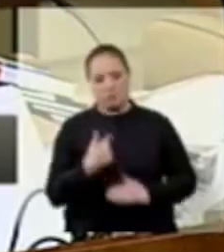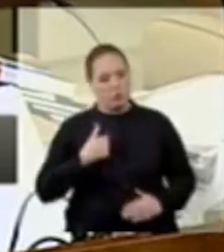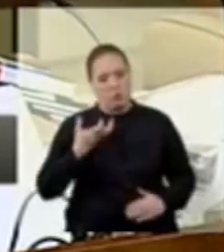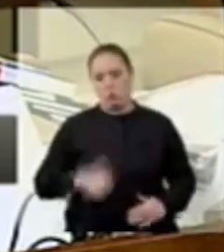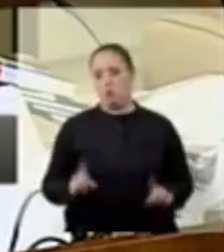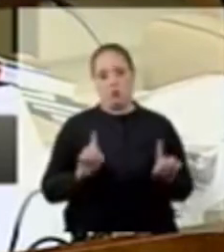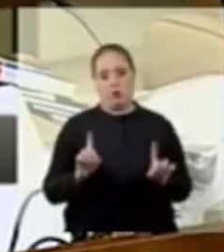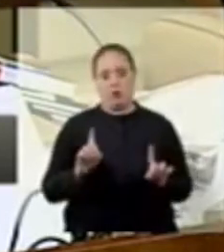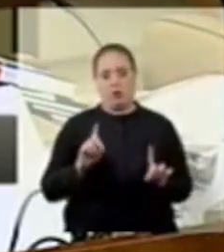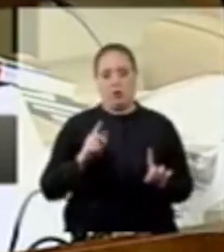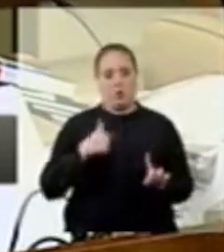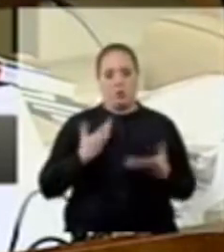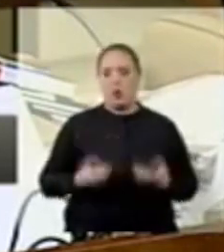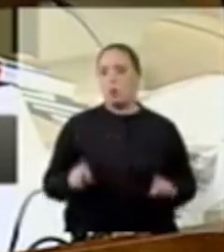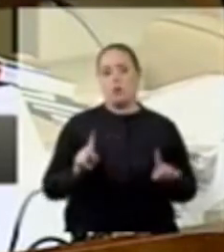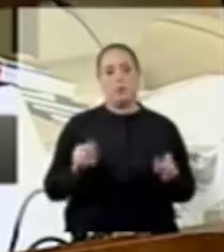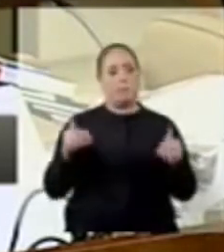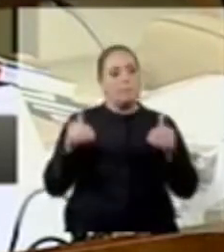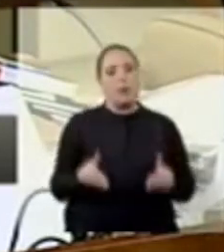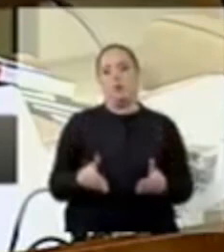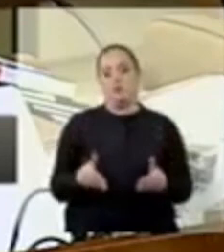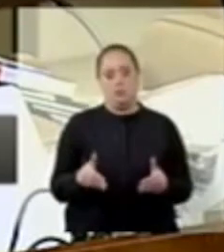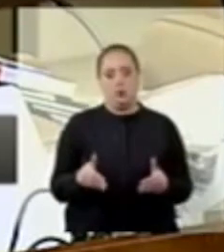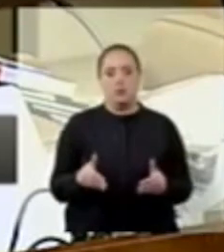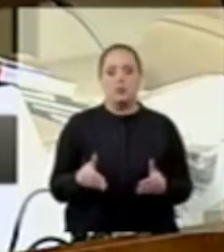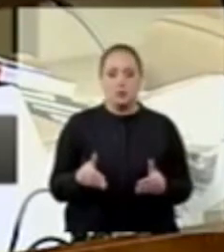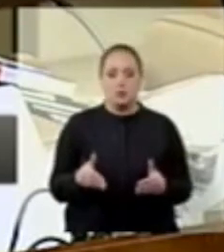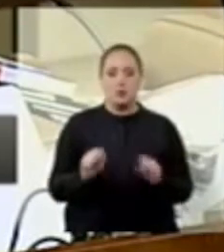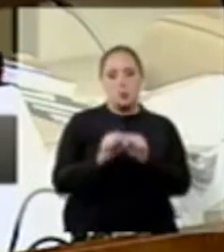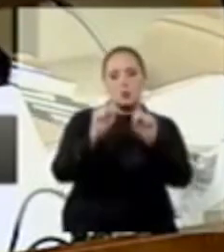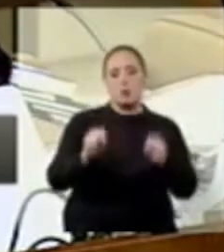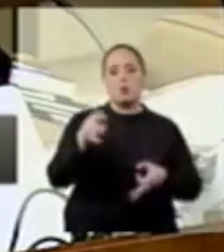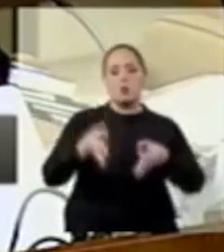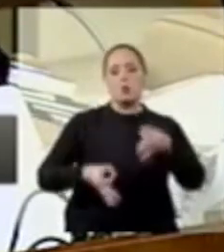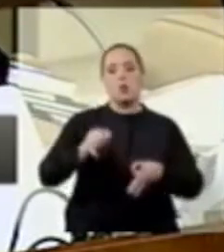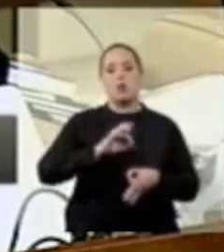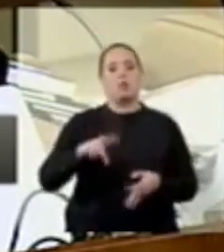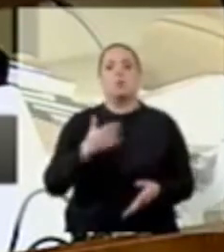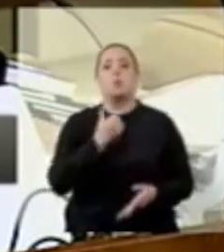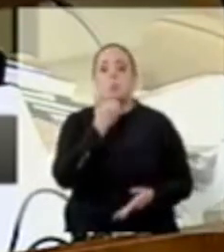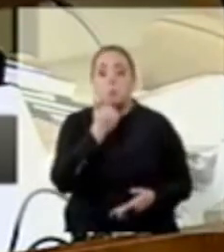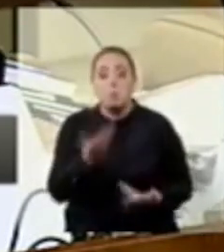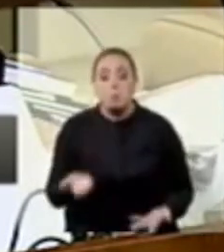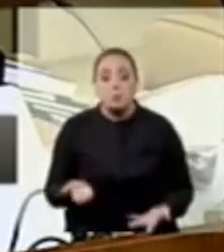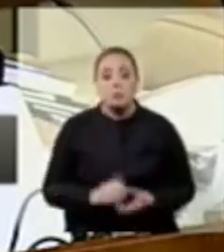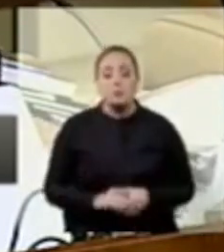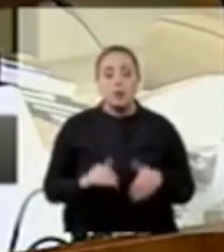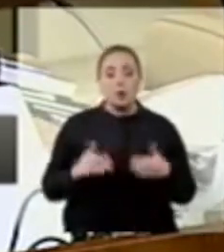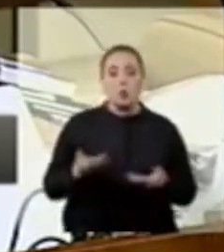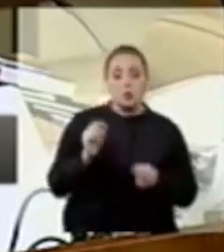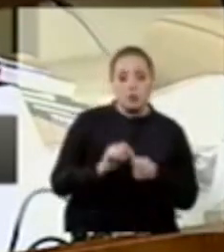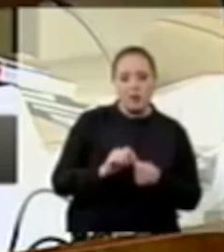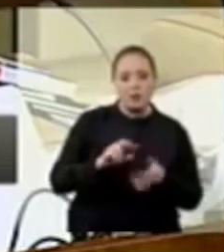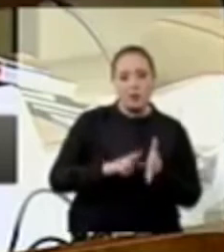recuso a participar sem reagir de um sistema de justiça que não funciona e quando funciona é